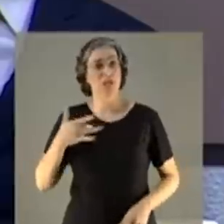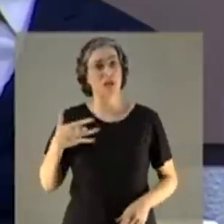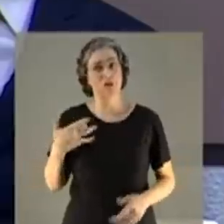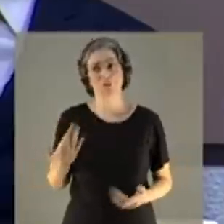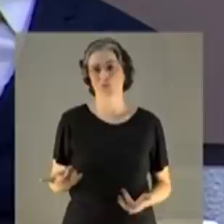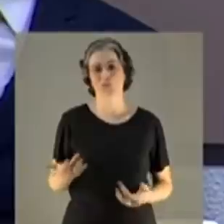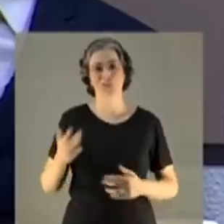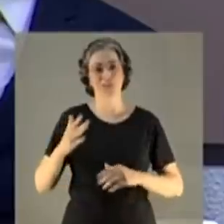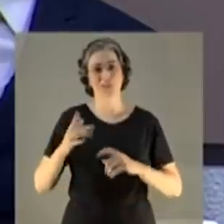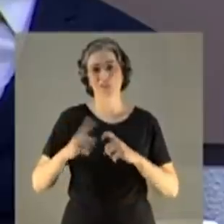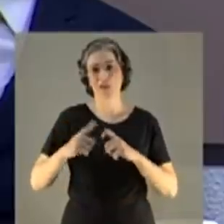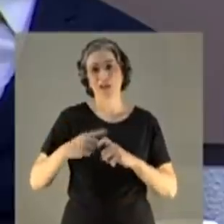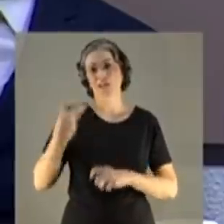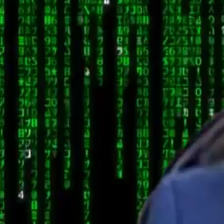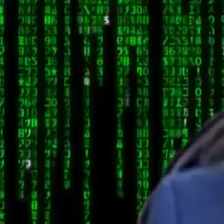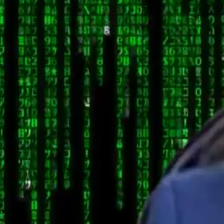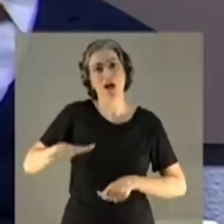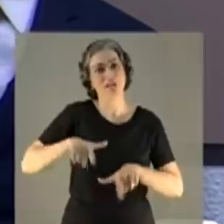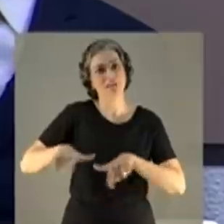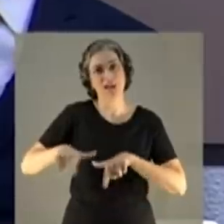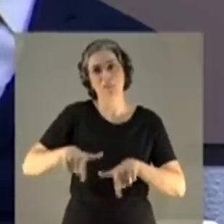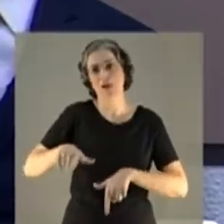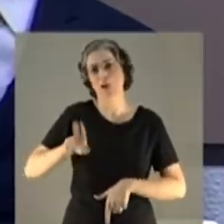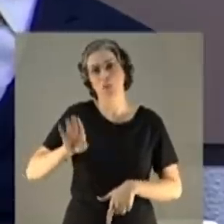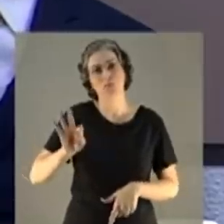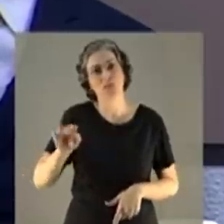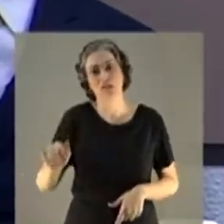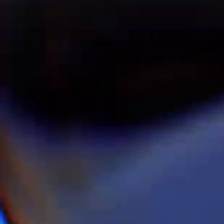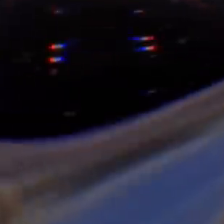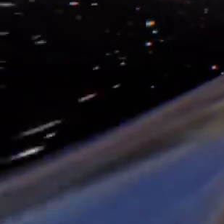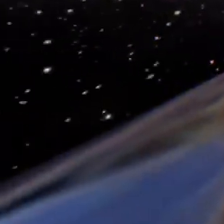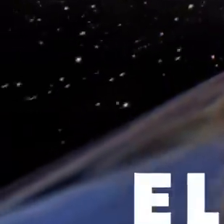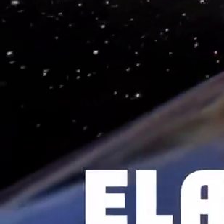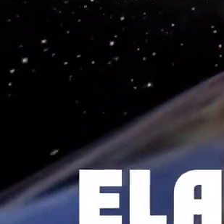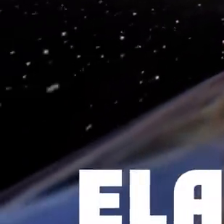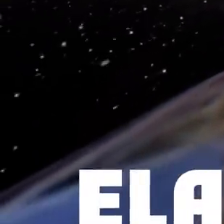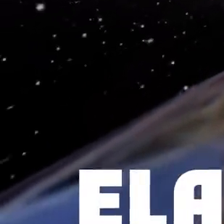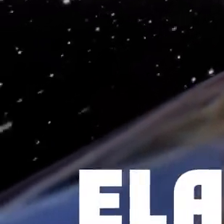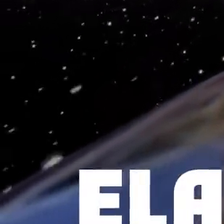30 anos de formação e atuação em TI, eu conheço quase tudo.